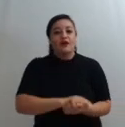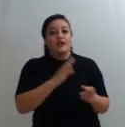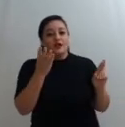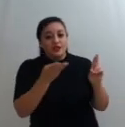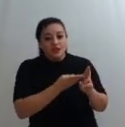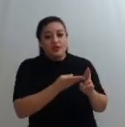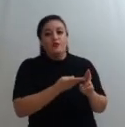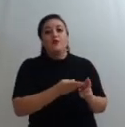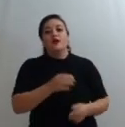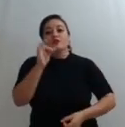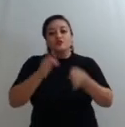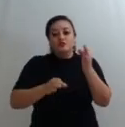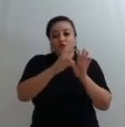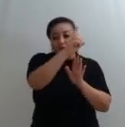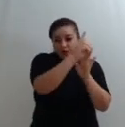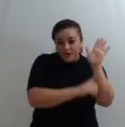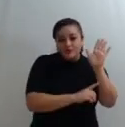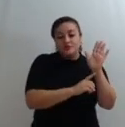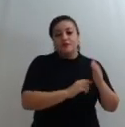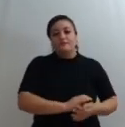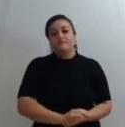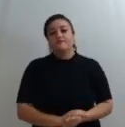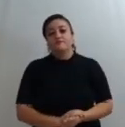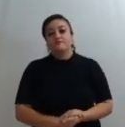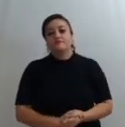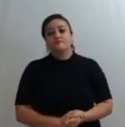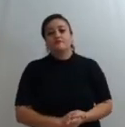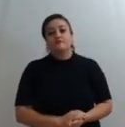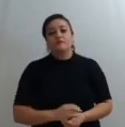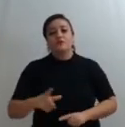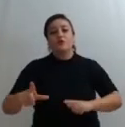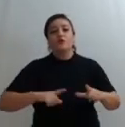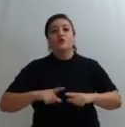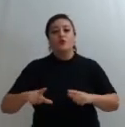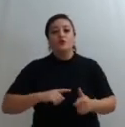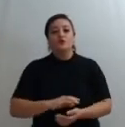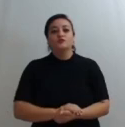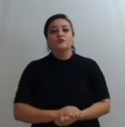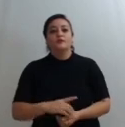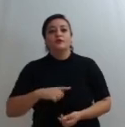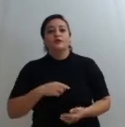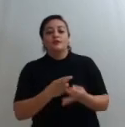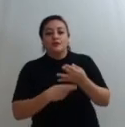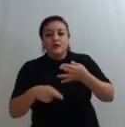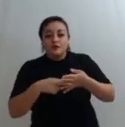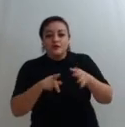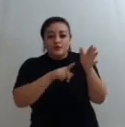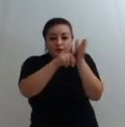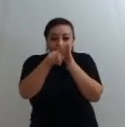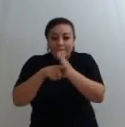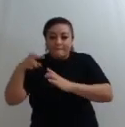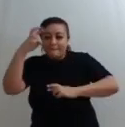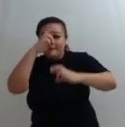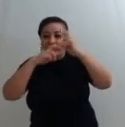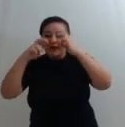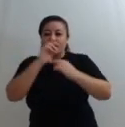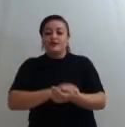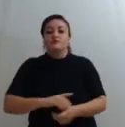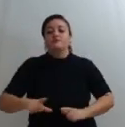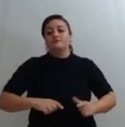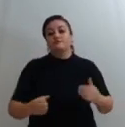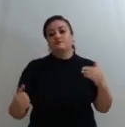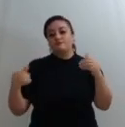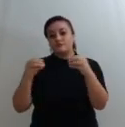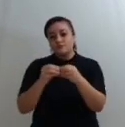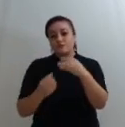Vara Empresarial, Fernando César Pereira Viana, cuja atuação à frente a seu juízo com o uso dos peritos que prestam serviços junto a empresas ligadas às